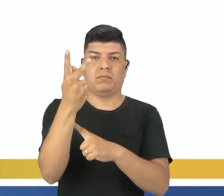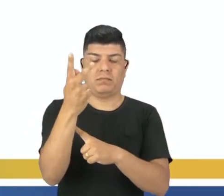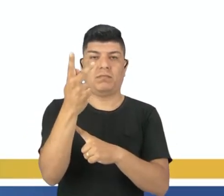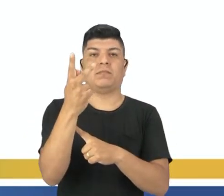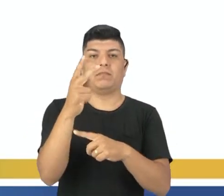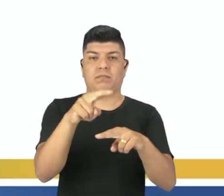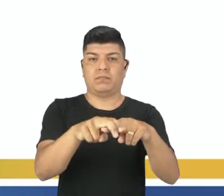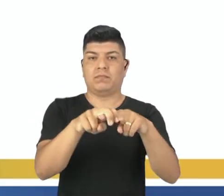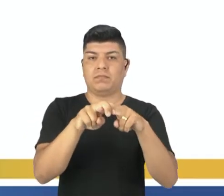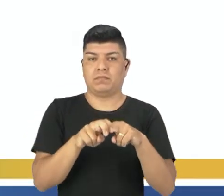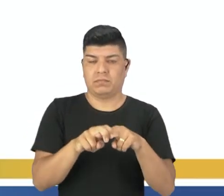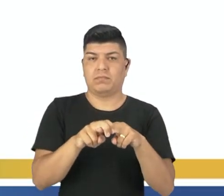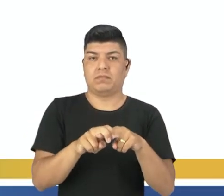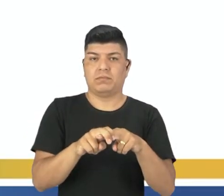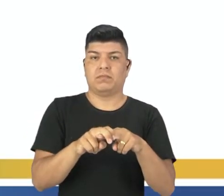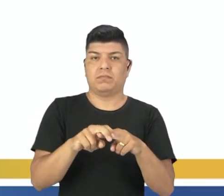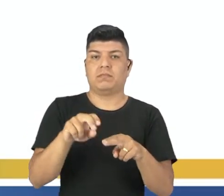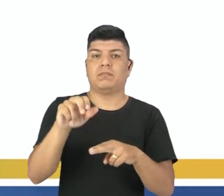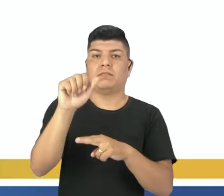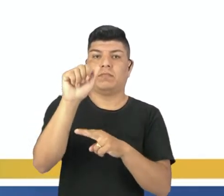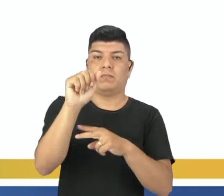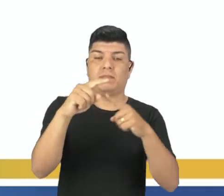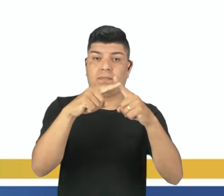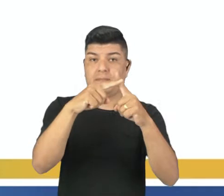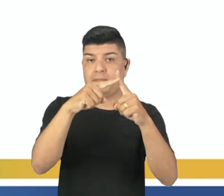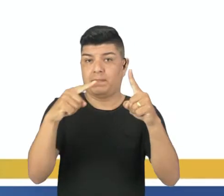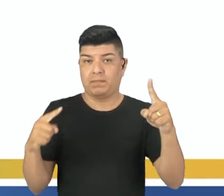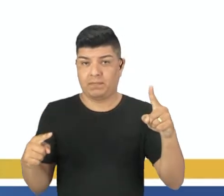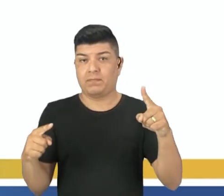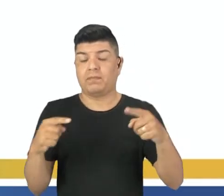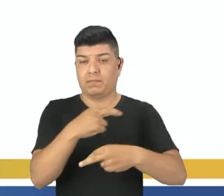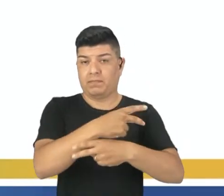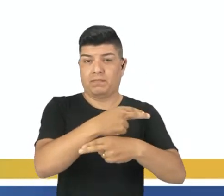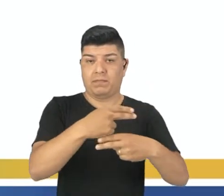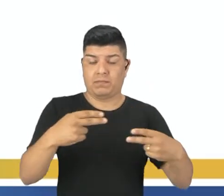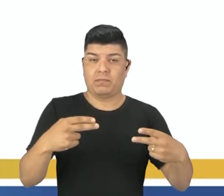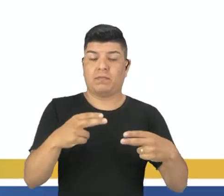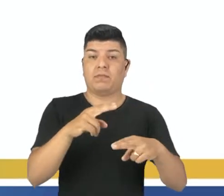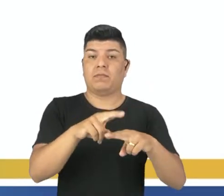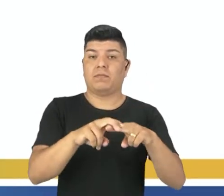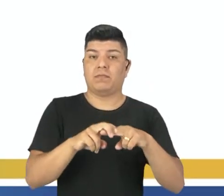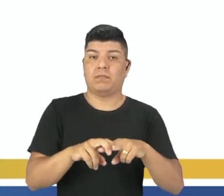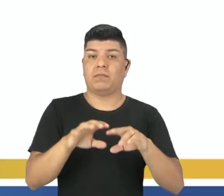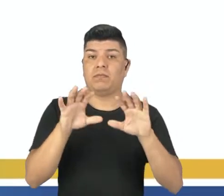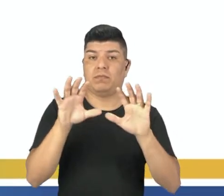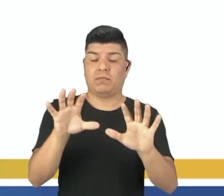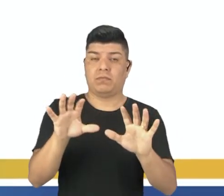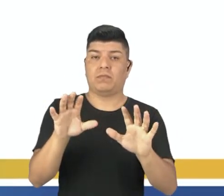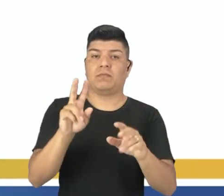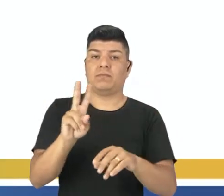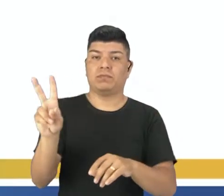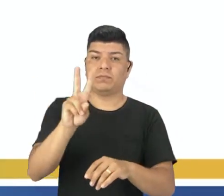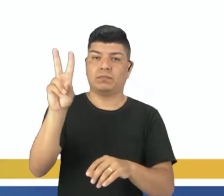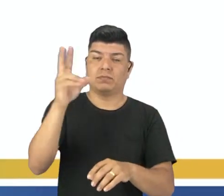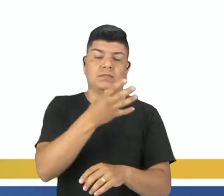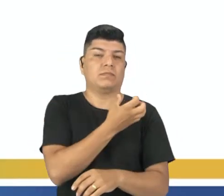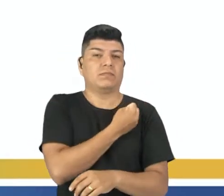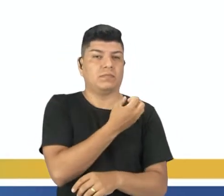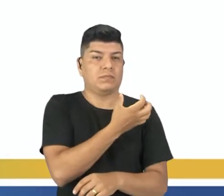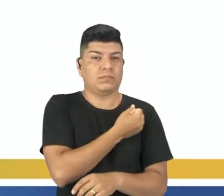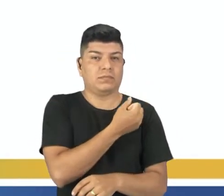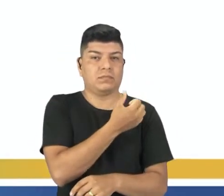então por isso a área do triângulo é metade desse produto né pois ele aí vai ser o valor numérico